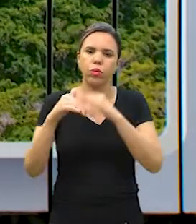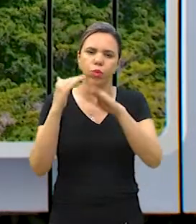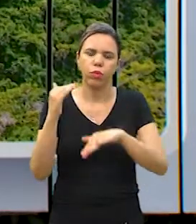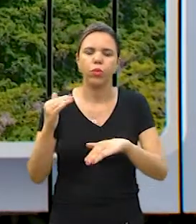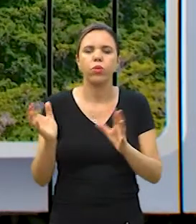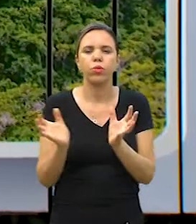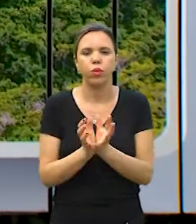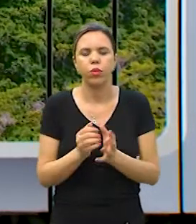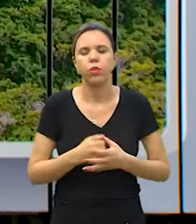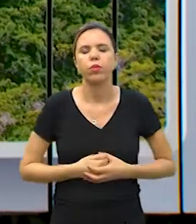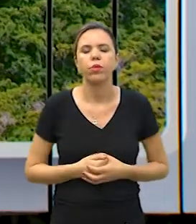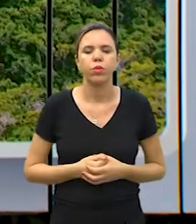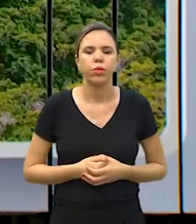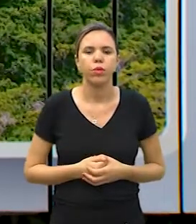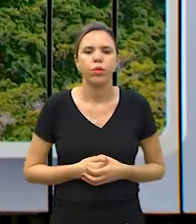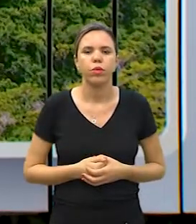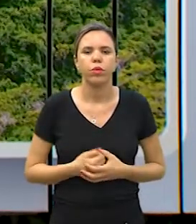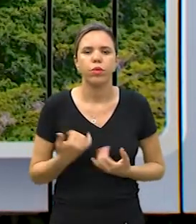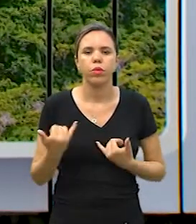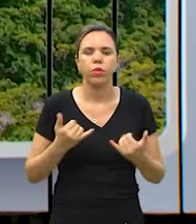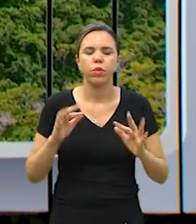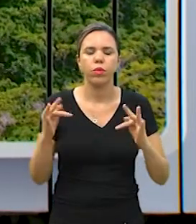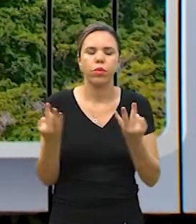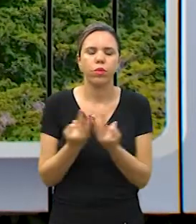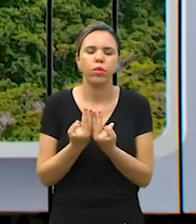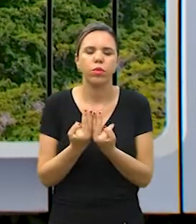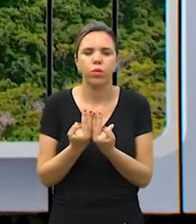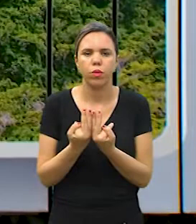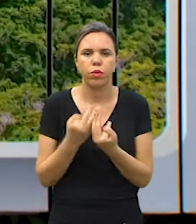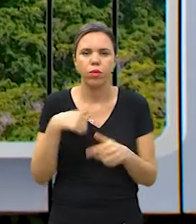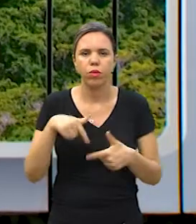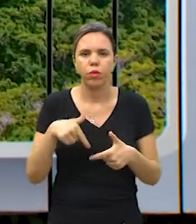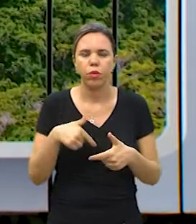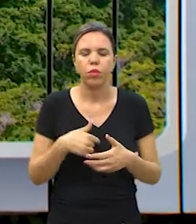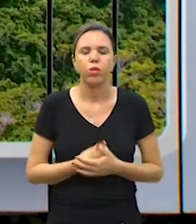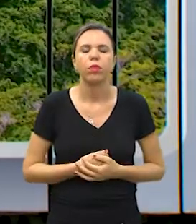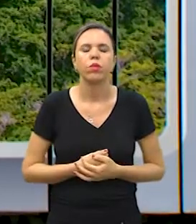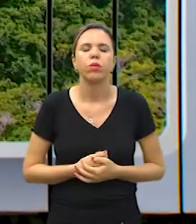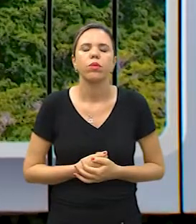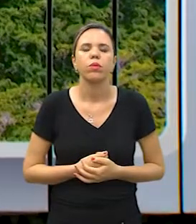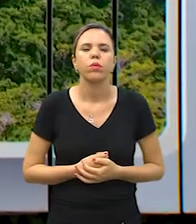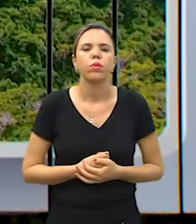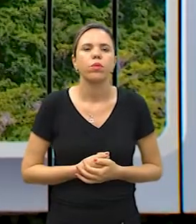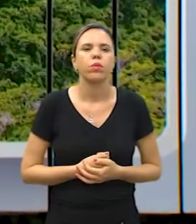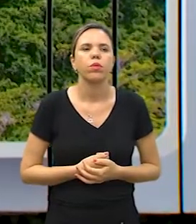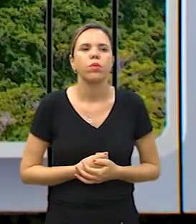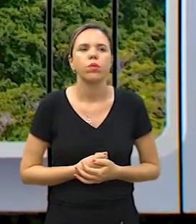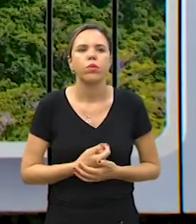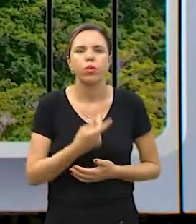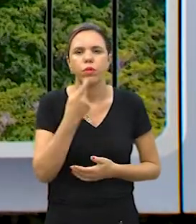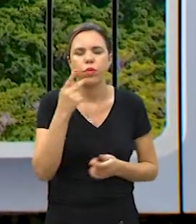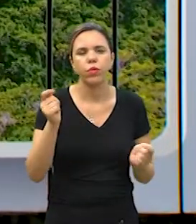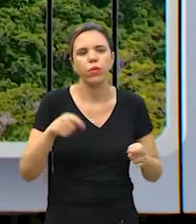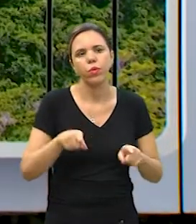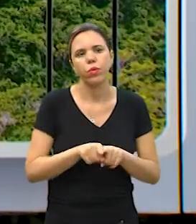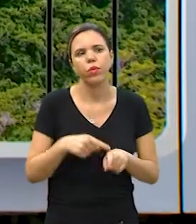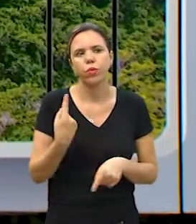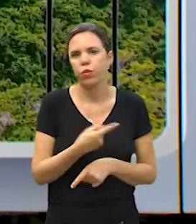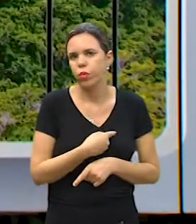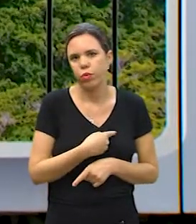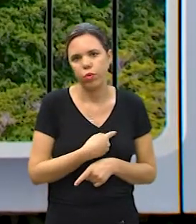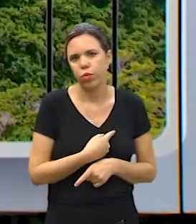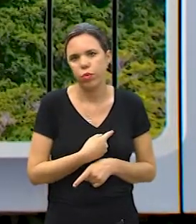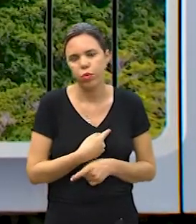construído coletivamente, ouvindo as famílias, ouvindo os trabalhadores, né? Sem contar as condições,